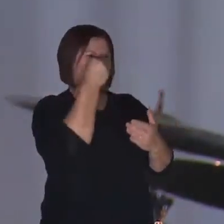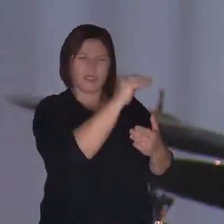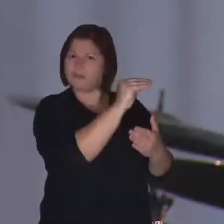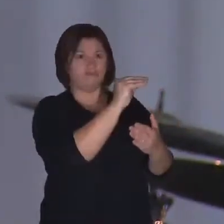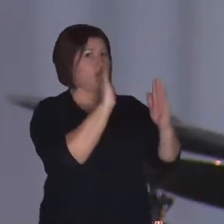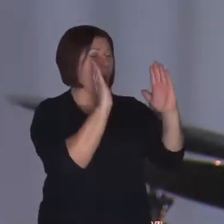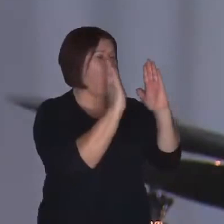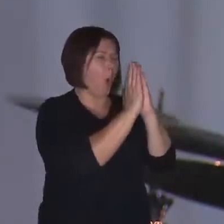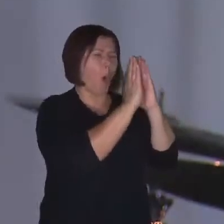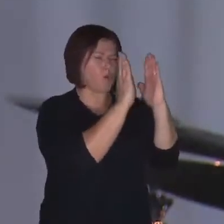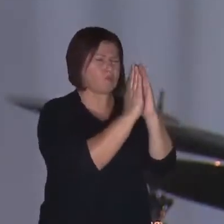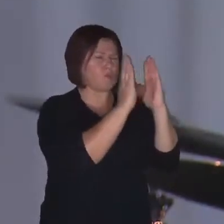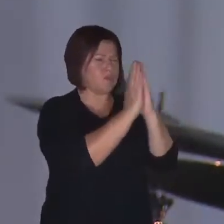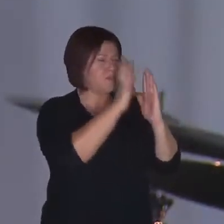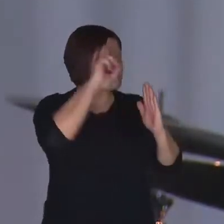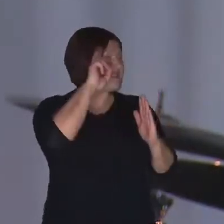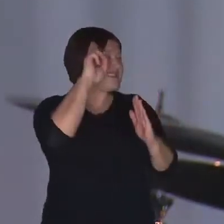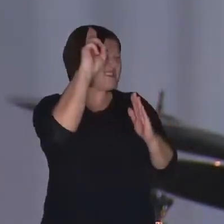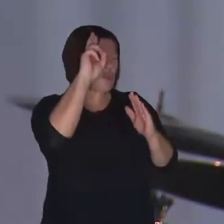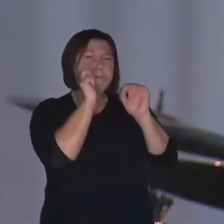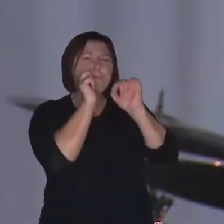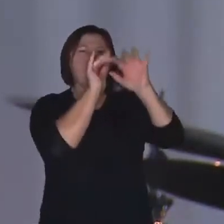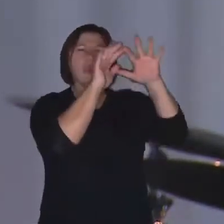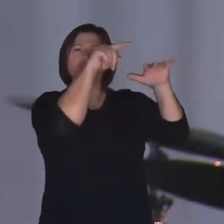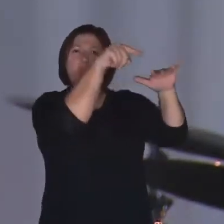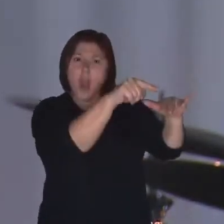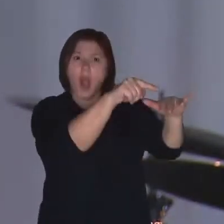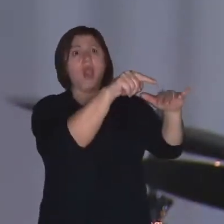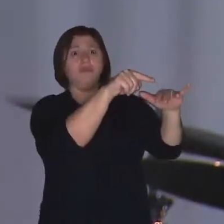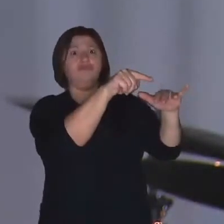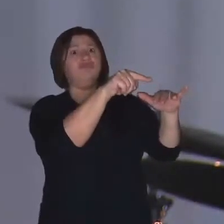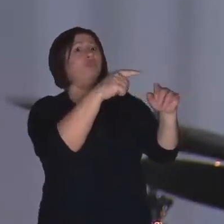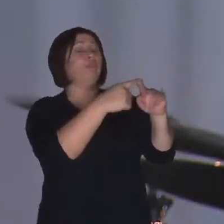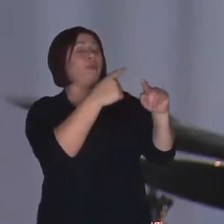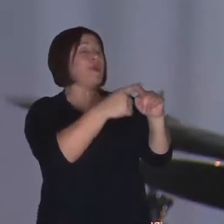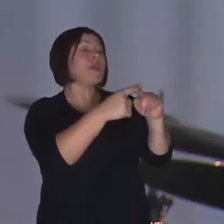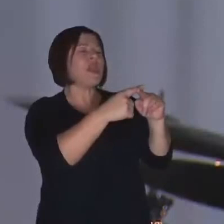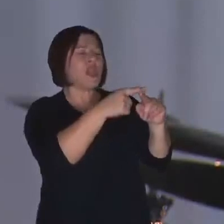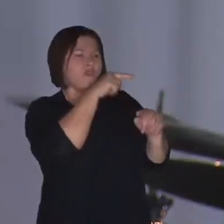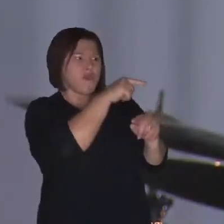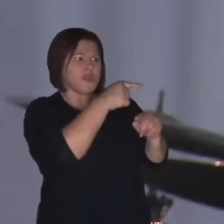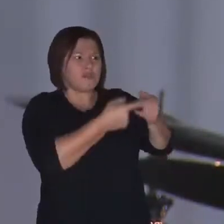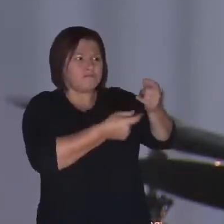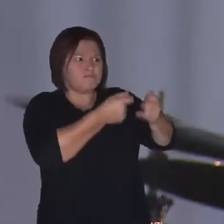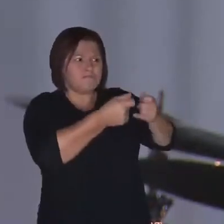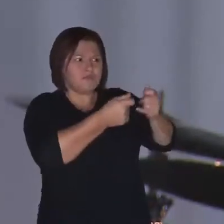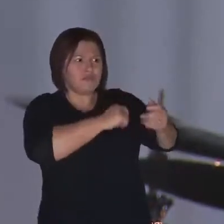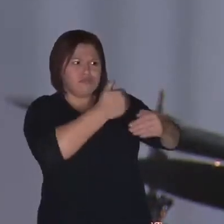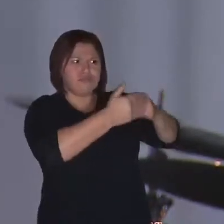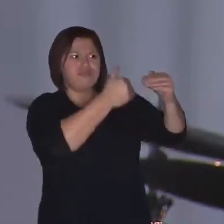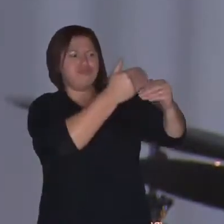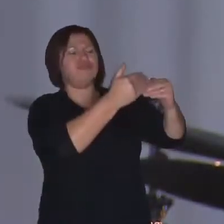Porque a prosperidade de vocês depende da prosperidade dela. Porque assim diz o Senhor dos